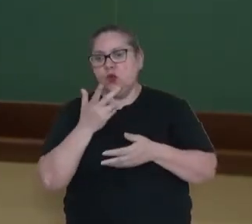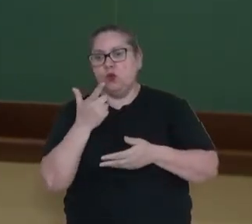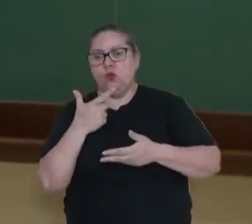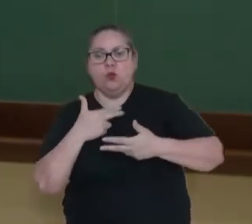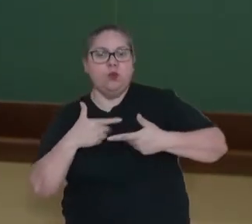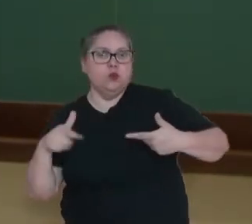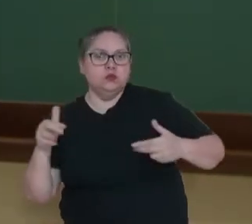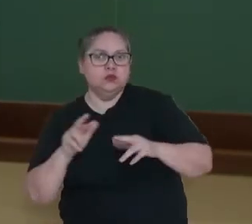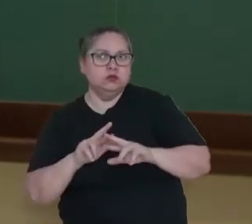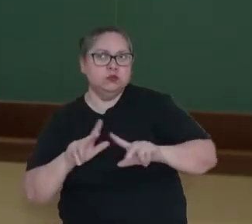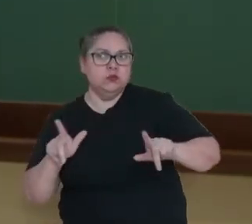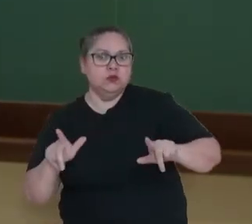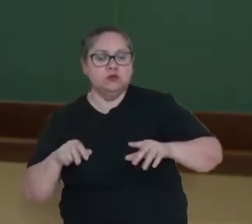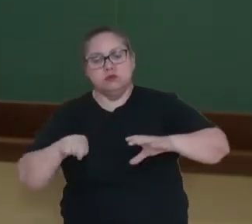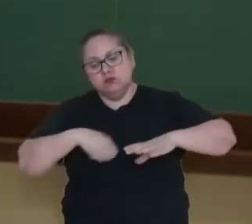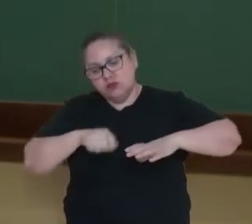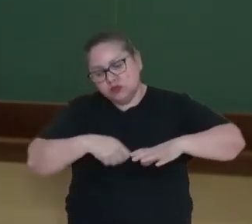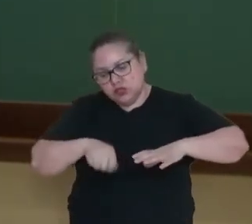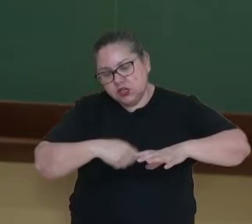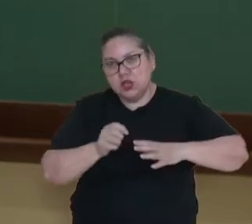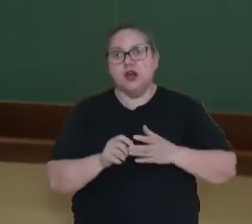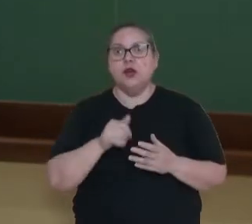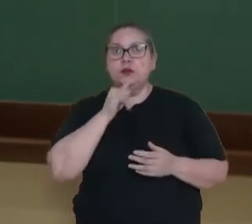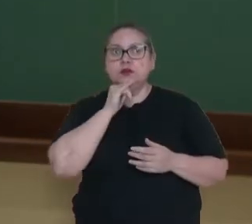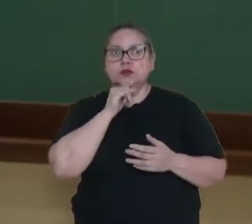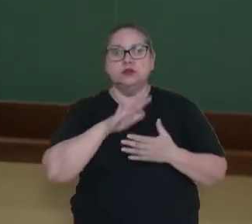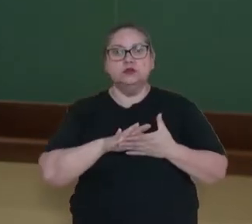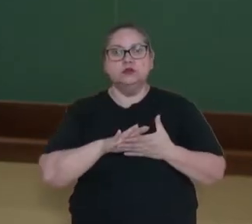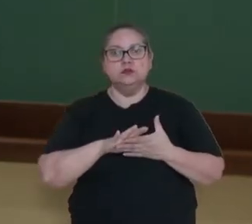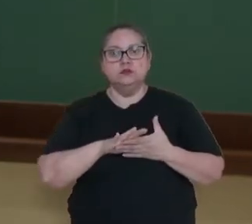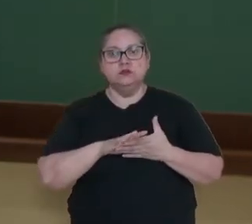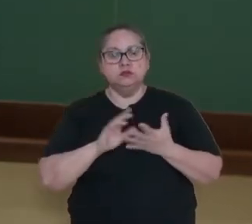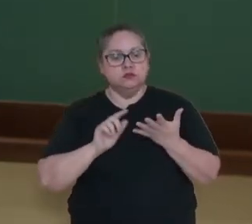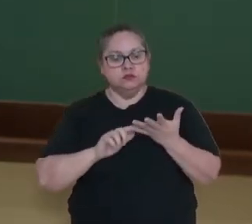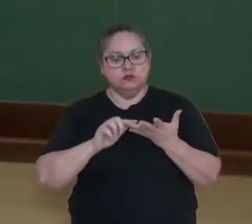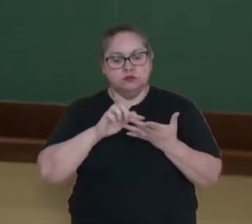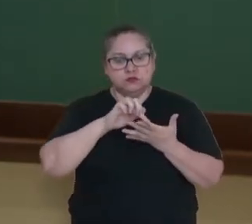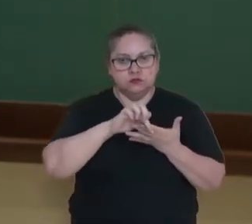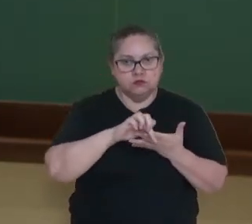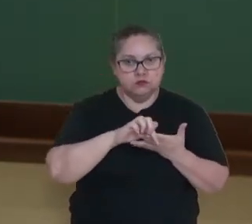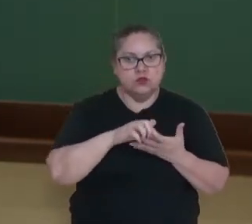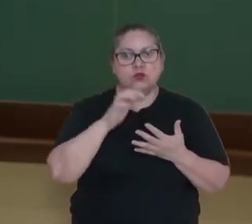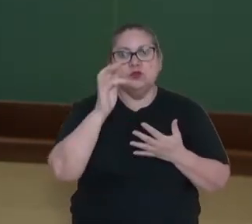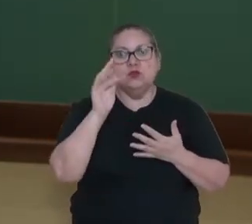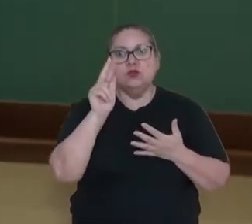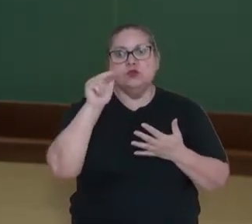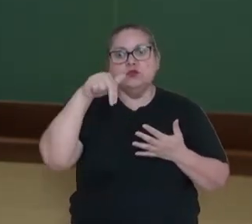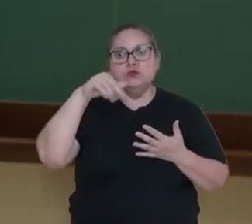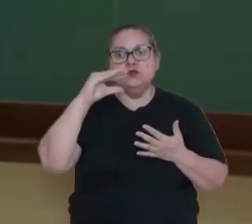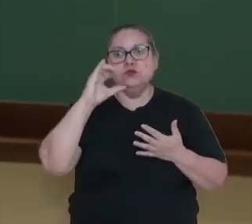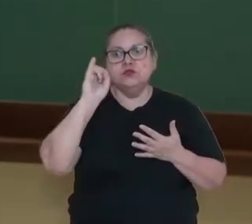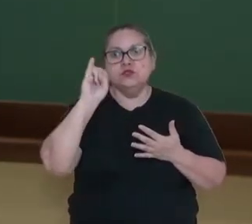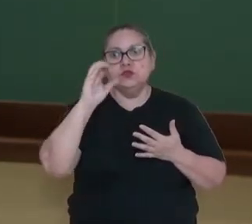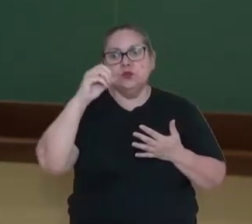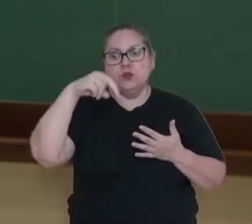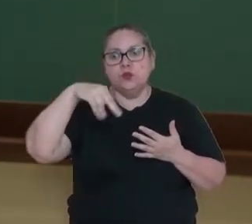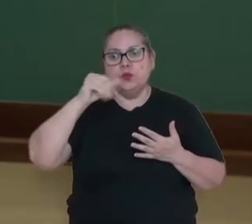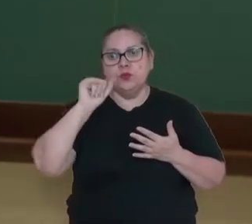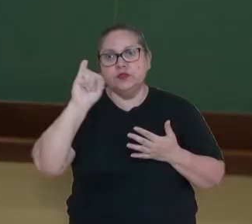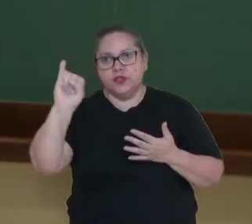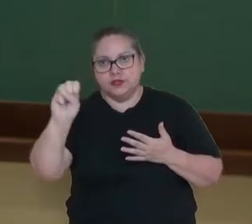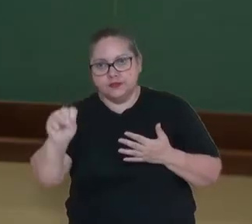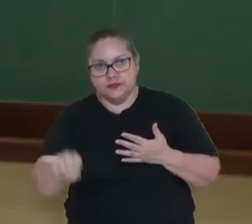outro, cozinhar, por exemplo, Esses são os movimentos funcionais. E daí ele